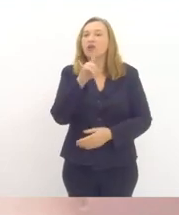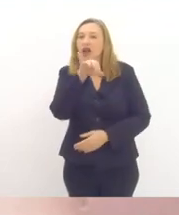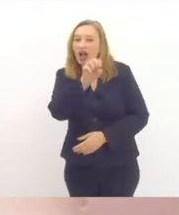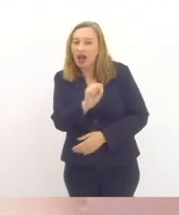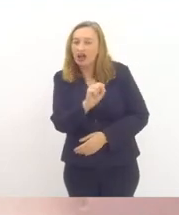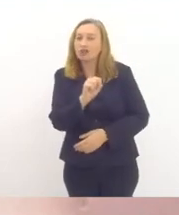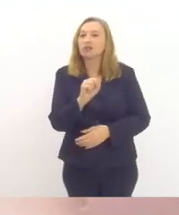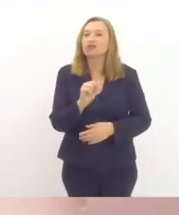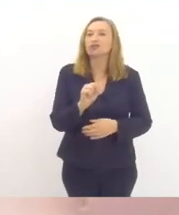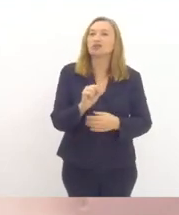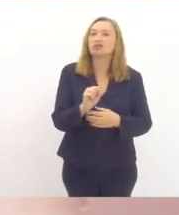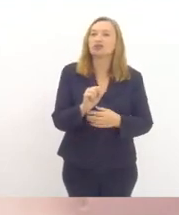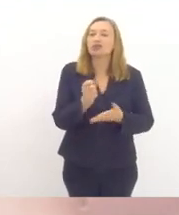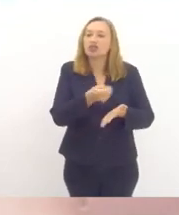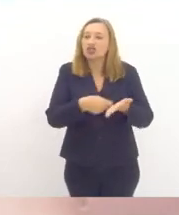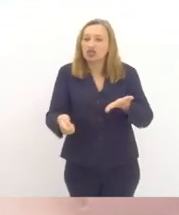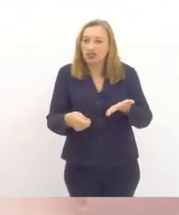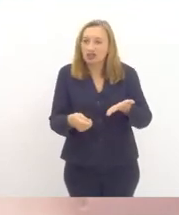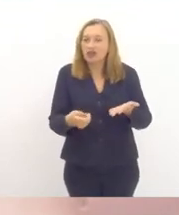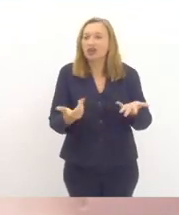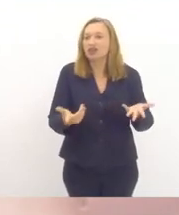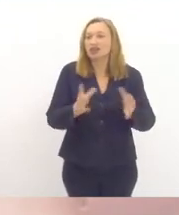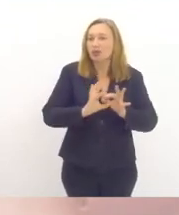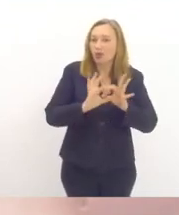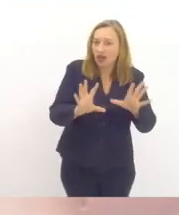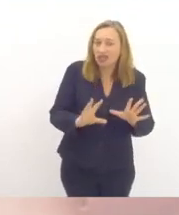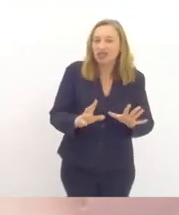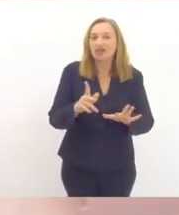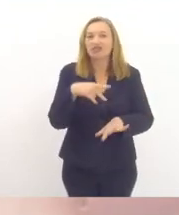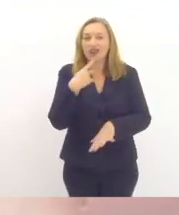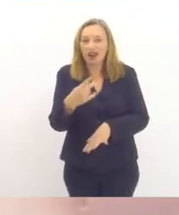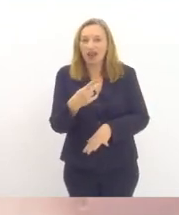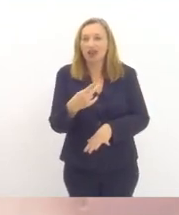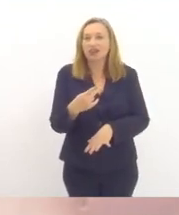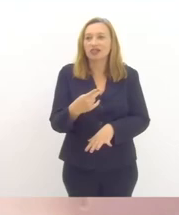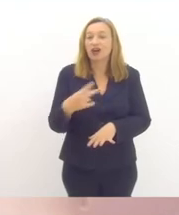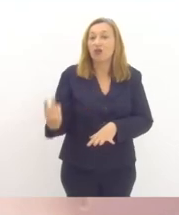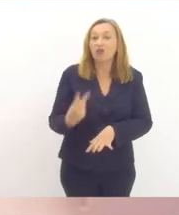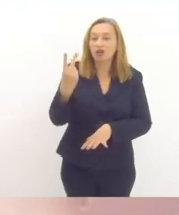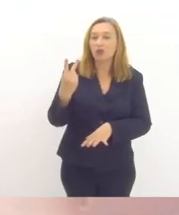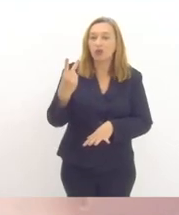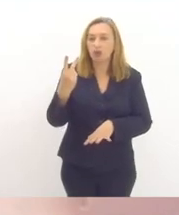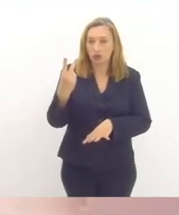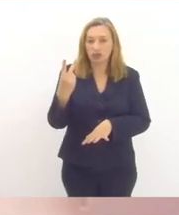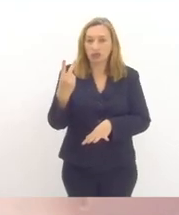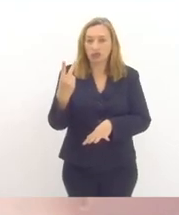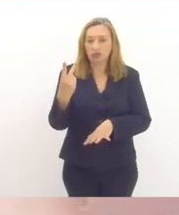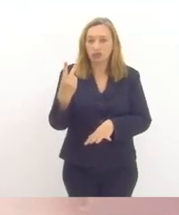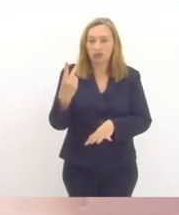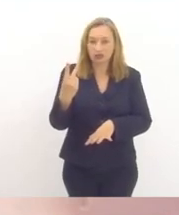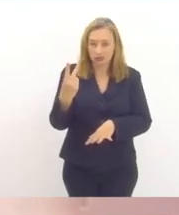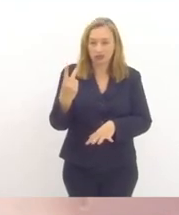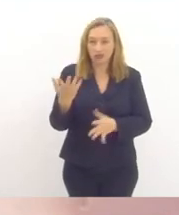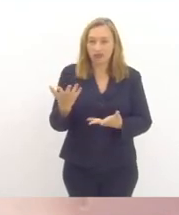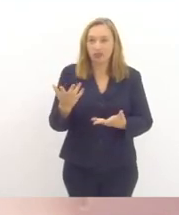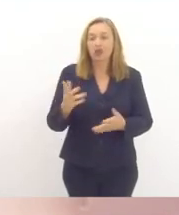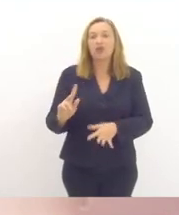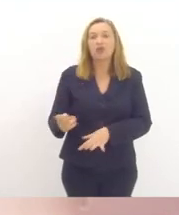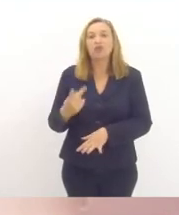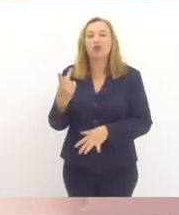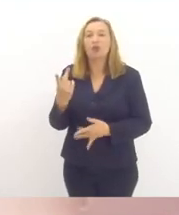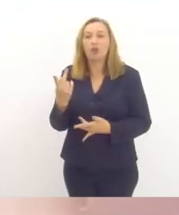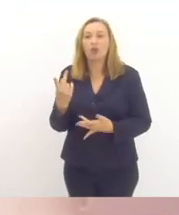eu gosto de fazer esse paralelo, que escreveu um clássico sobre a democracia, dizendo que a democracia é um valor universal, é o título da obra, inclusive, Democracia como Valor